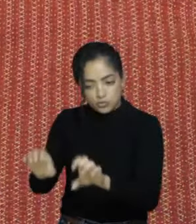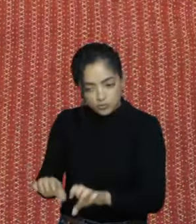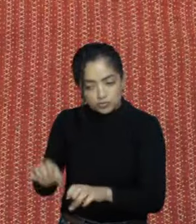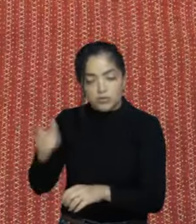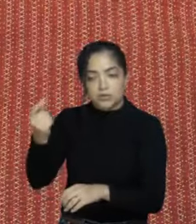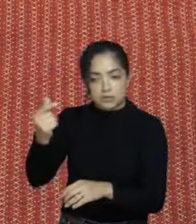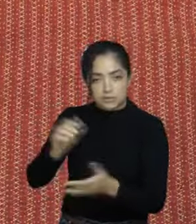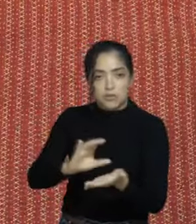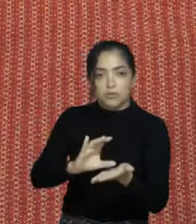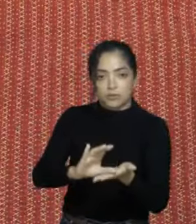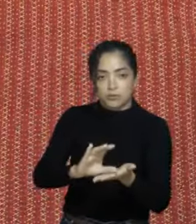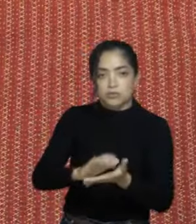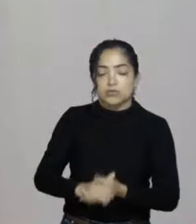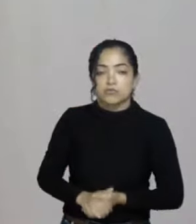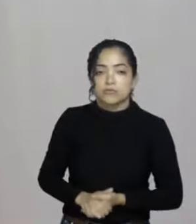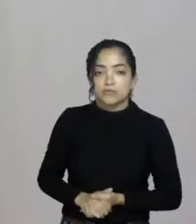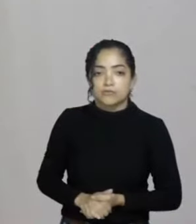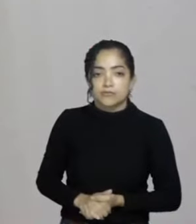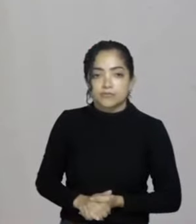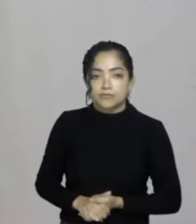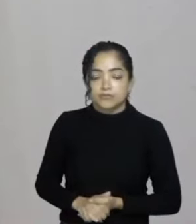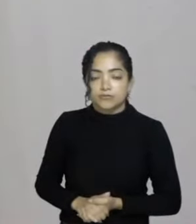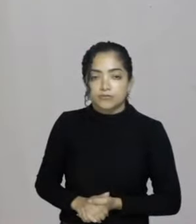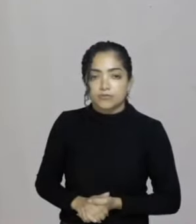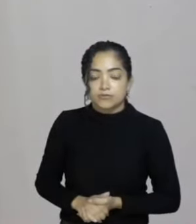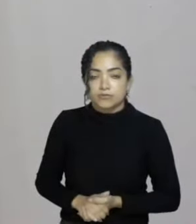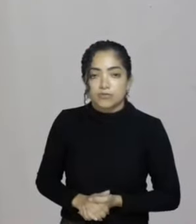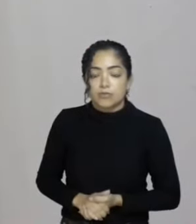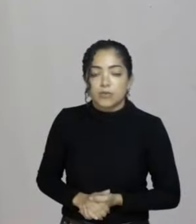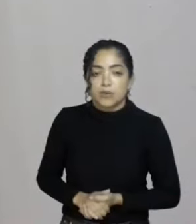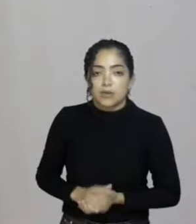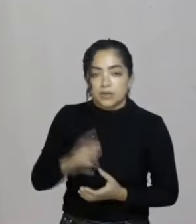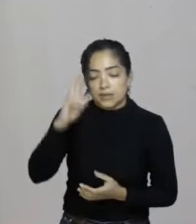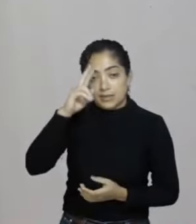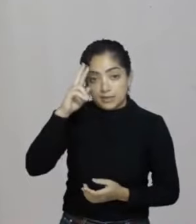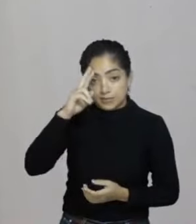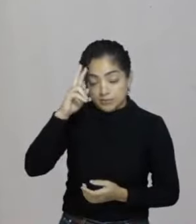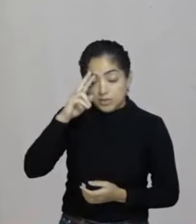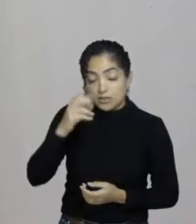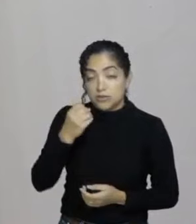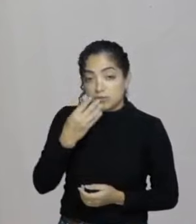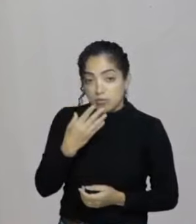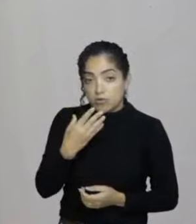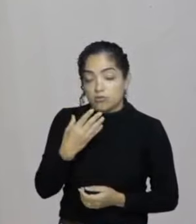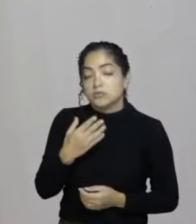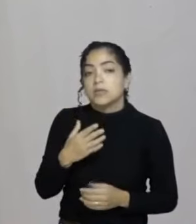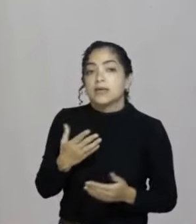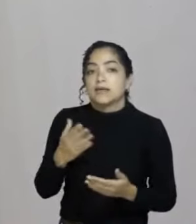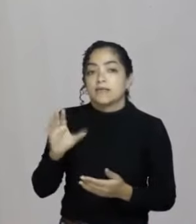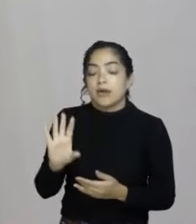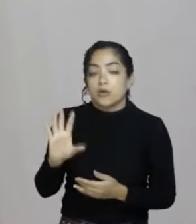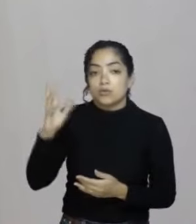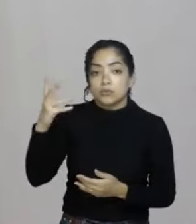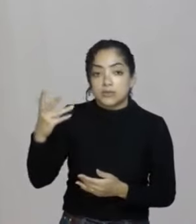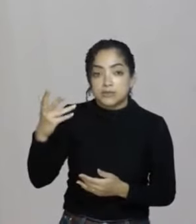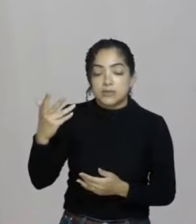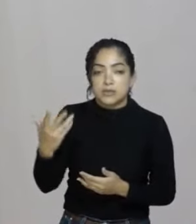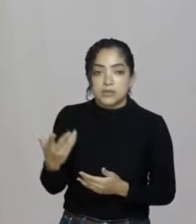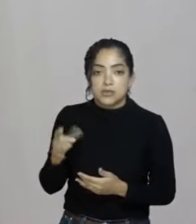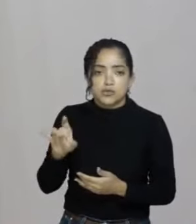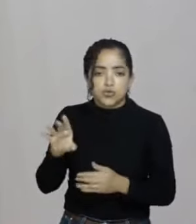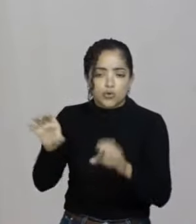também um recurso muito bem lembrado deputado Carlos de que efetivamente isso acontece vai acontecer vai não vai